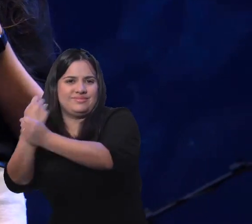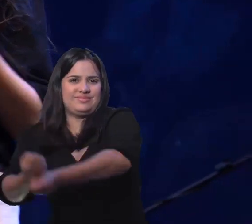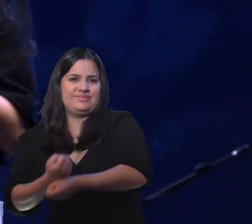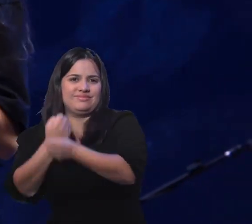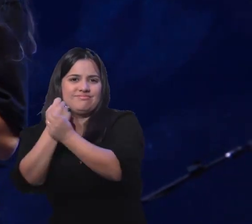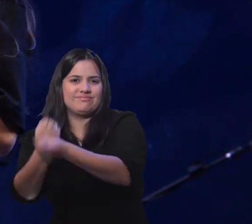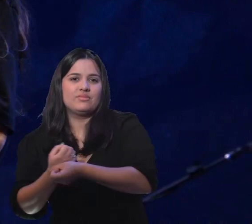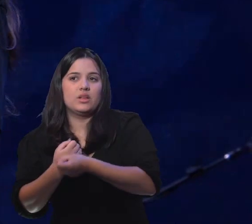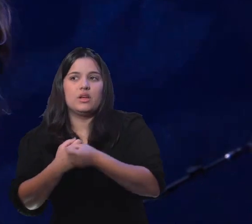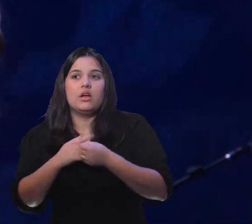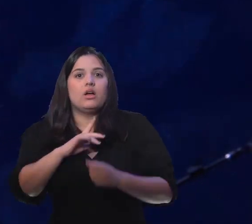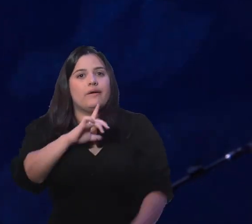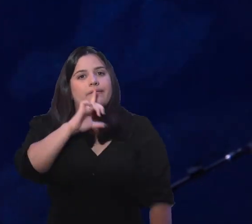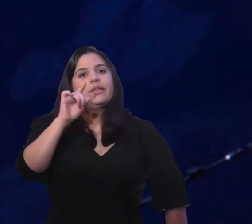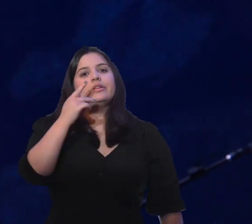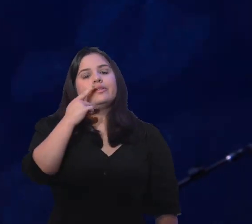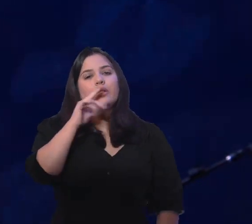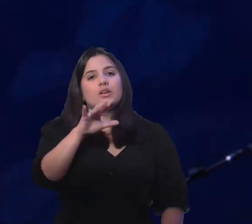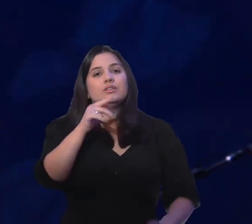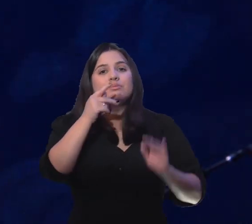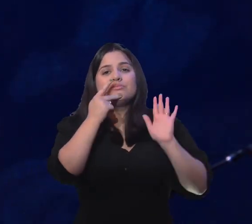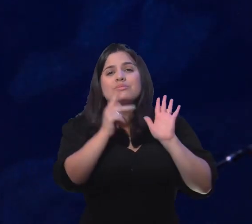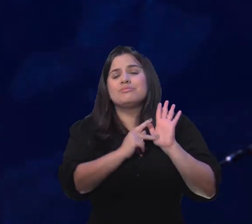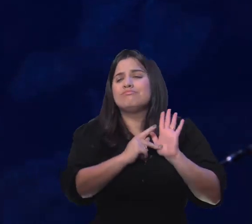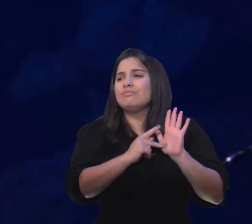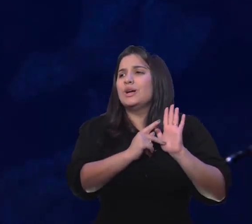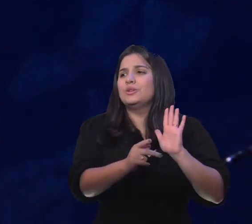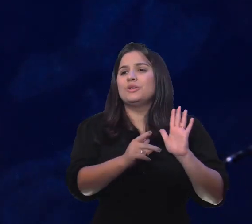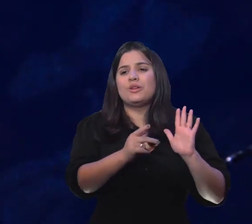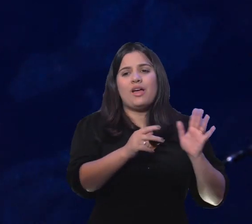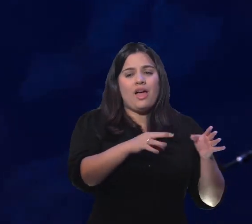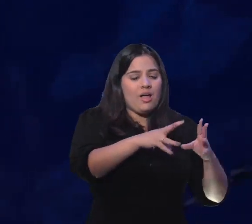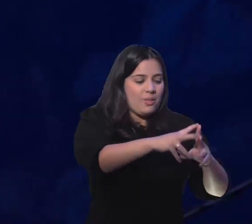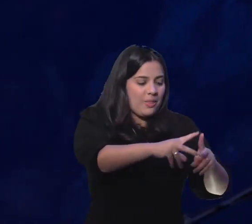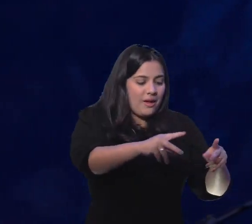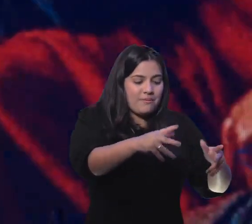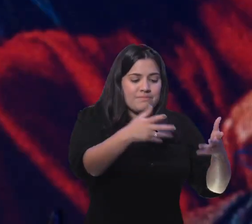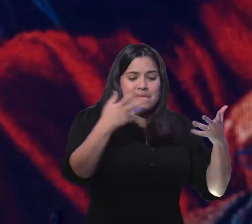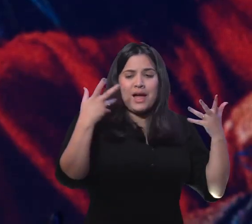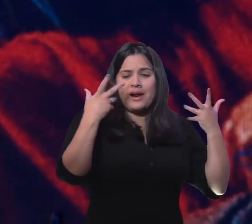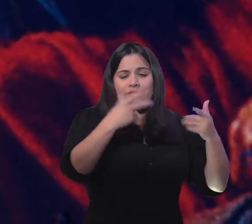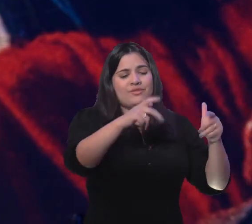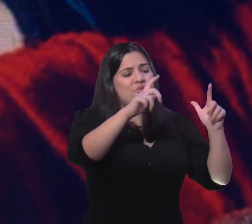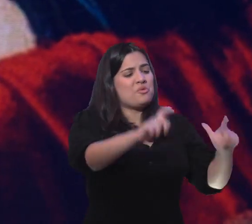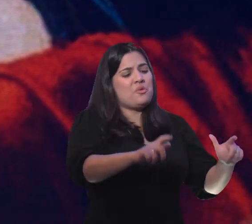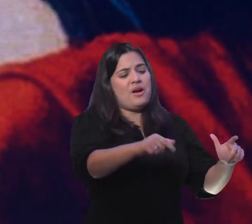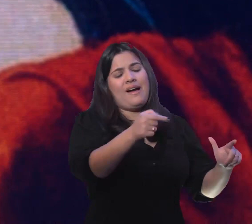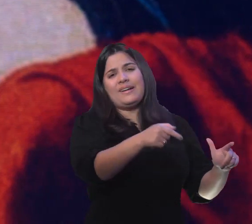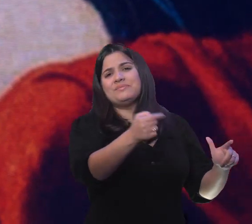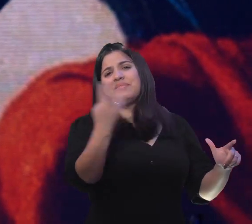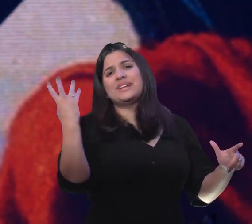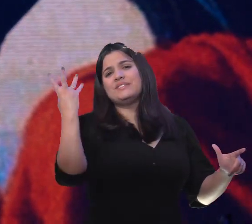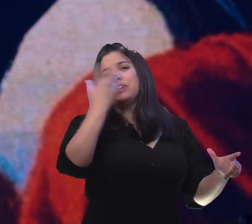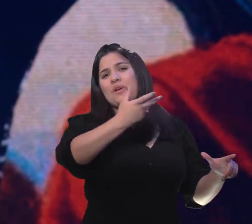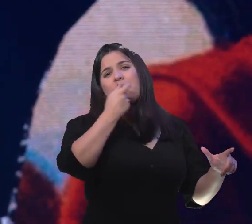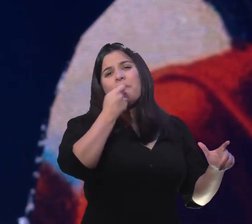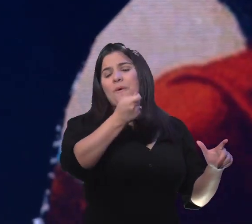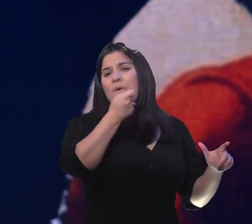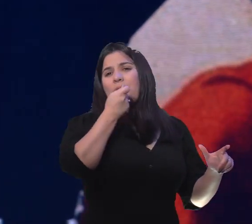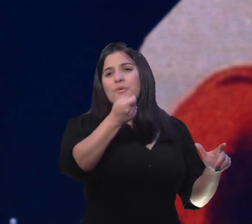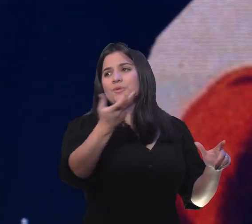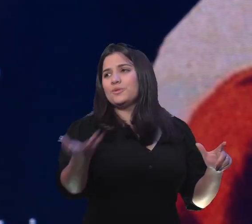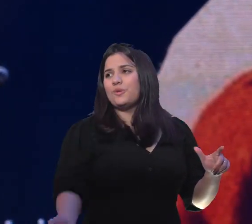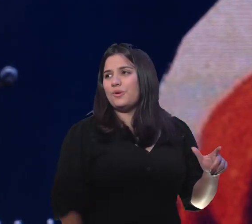tinha prometido para eles uma terra maravilhosa. Deus tinha escolhido eles a dedo como o povo